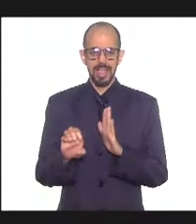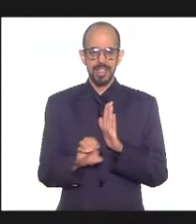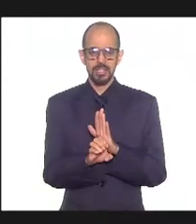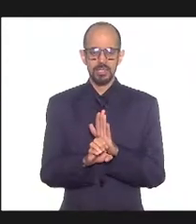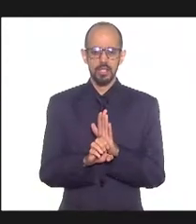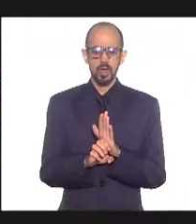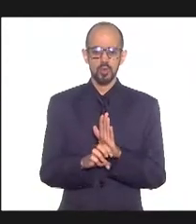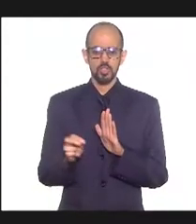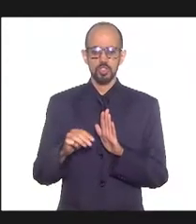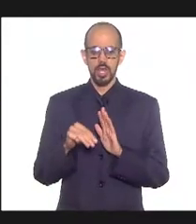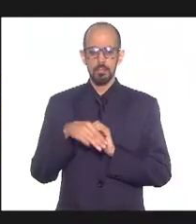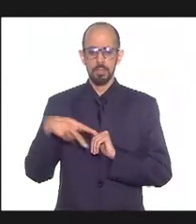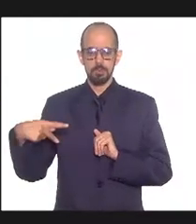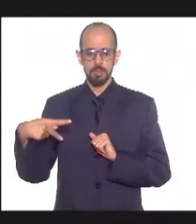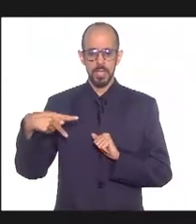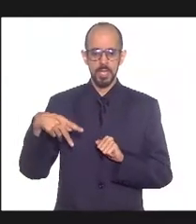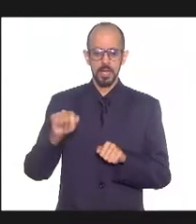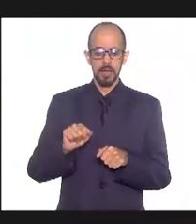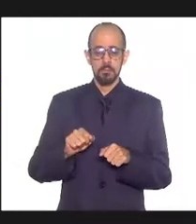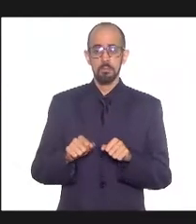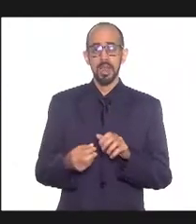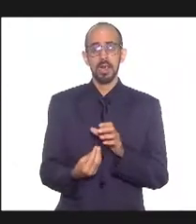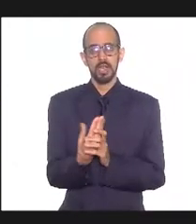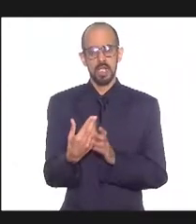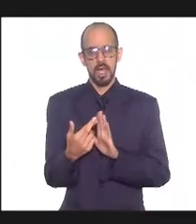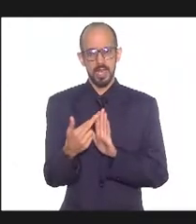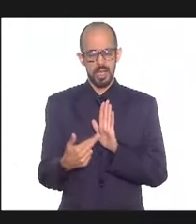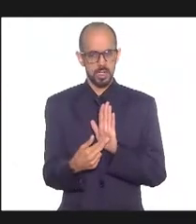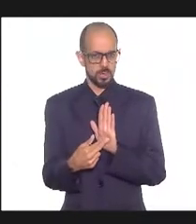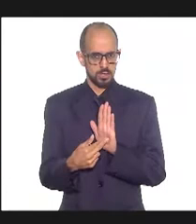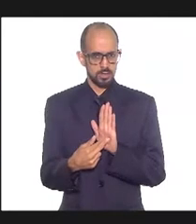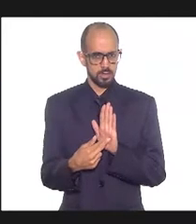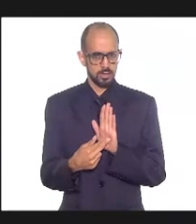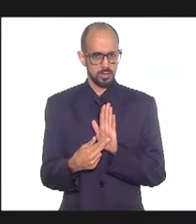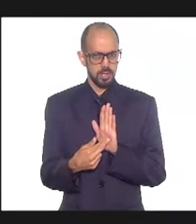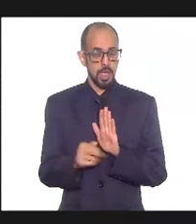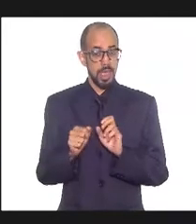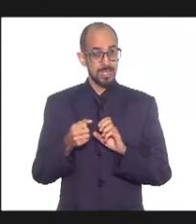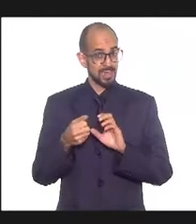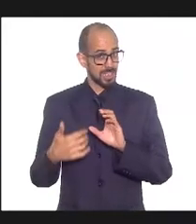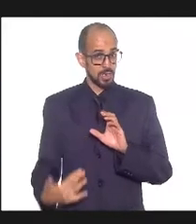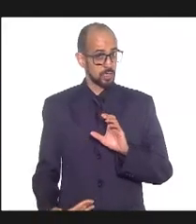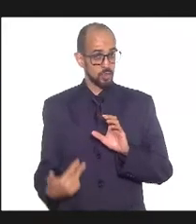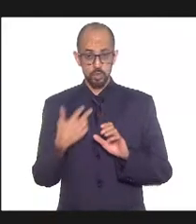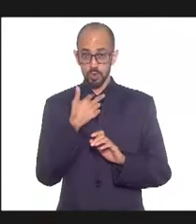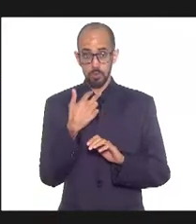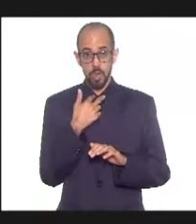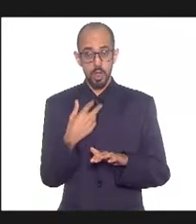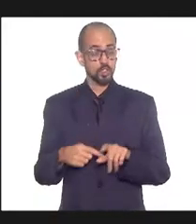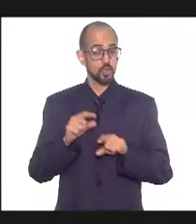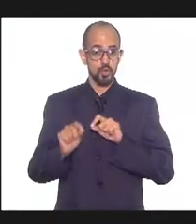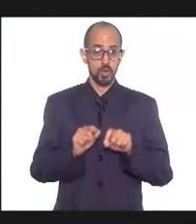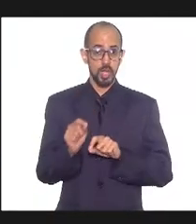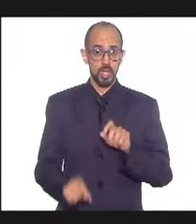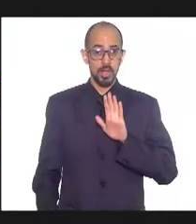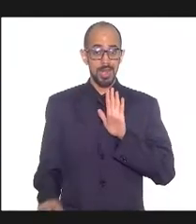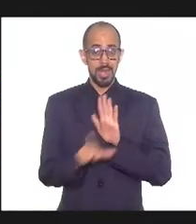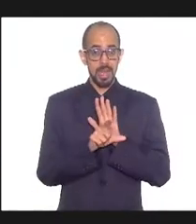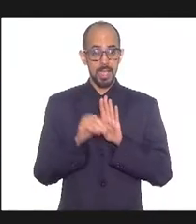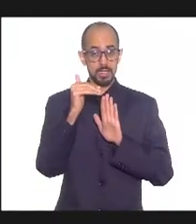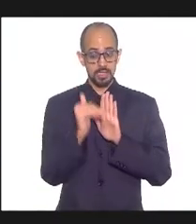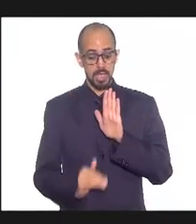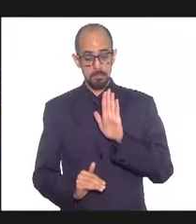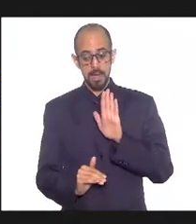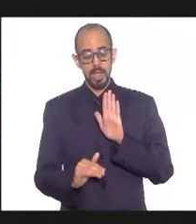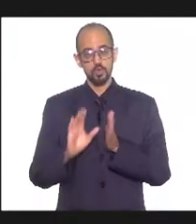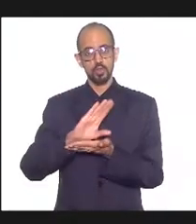coisa que é muito rara na Constituição, que esse aspecto não pode ter legislações inferiores à